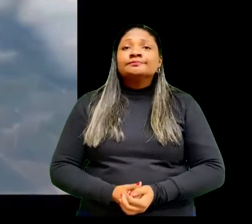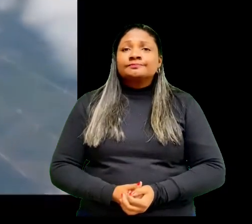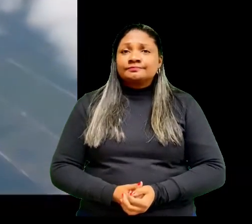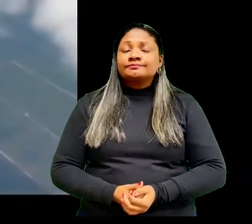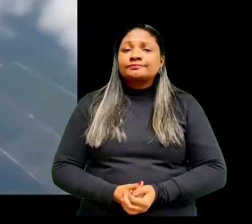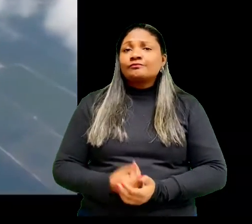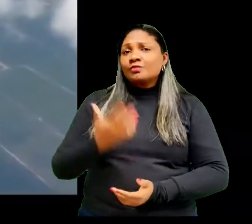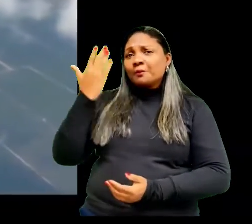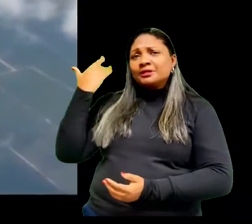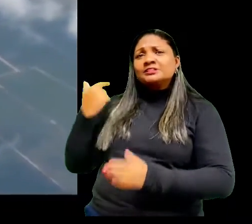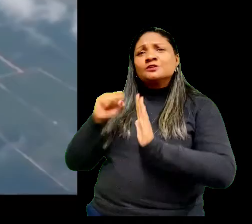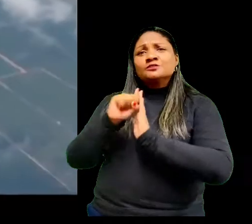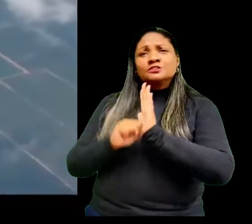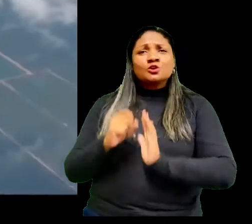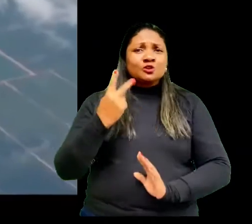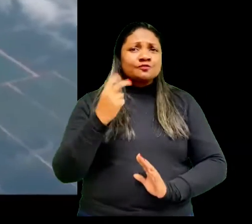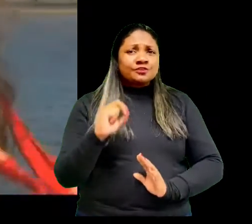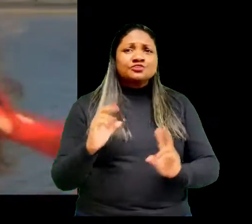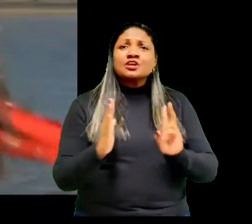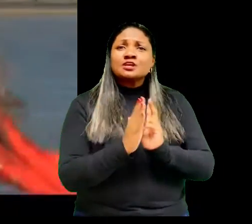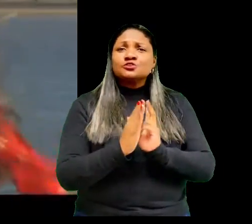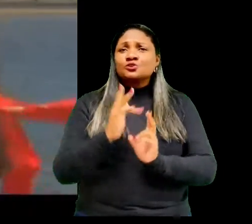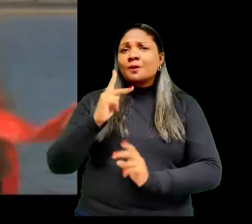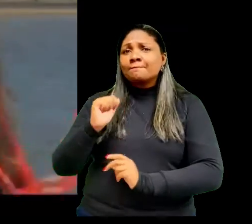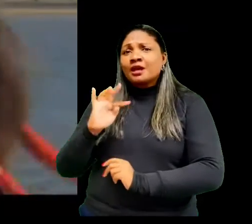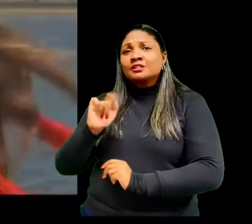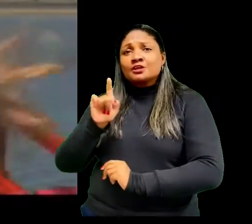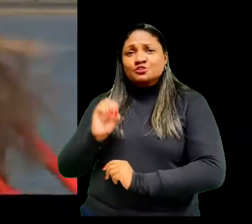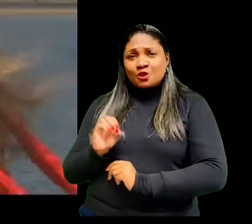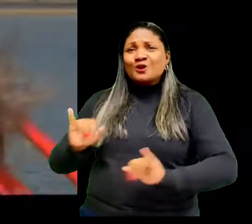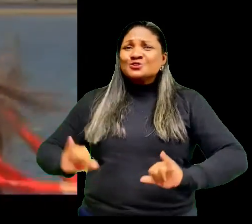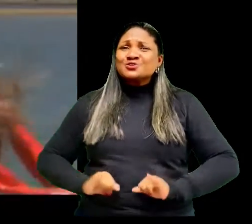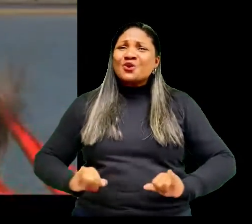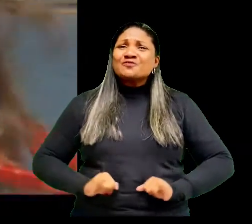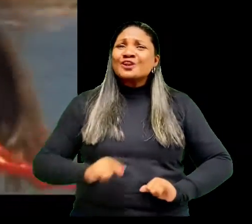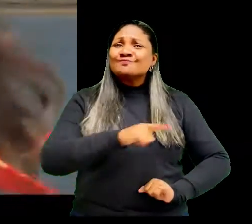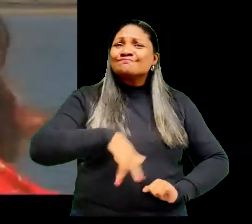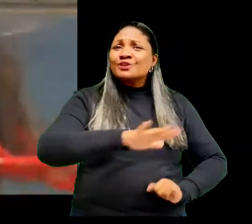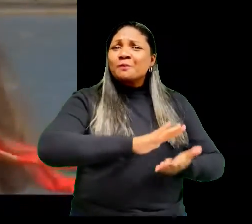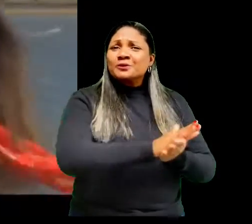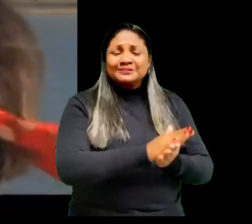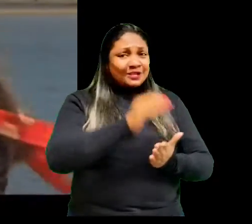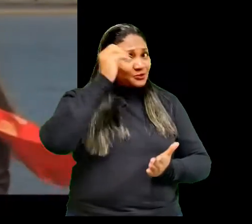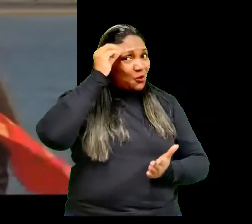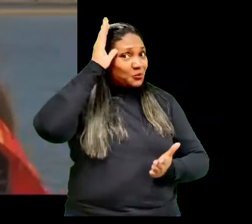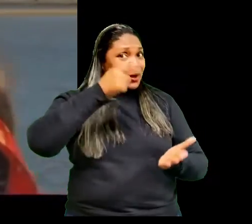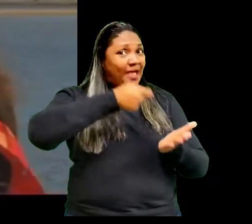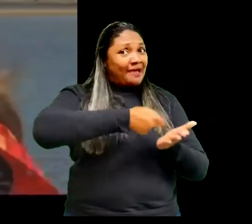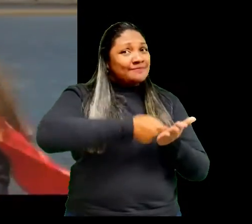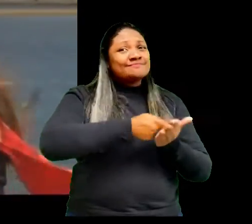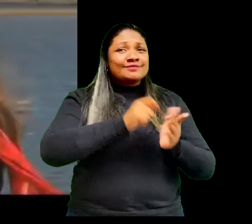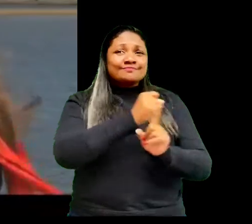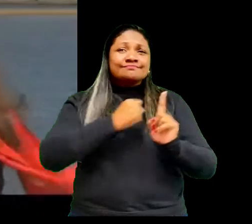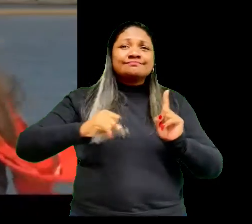No século XX, os índios pataxós sofreram um grande processo de aculturação e foram colocados à margem da